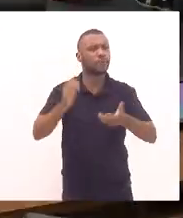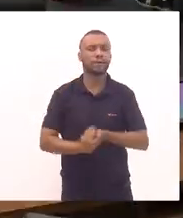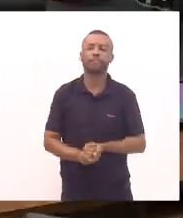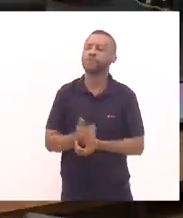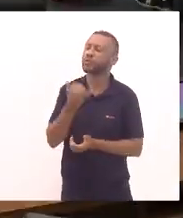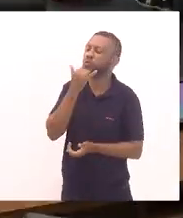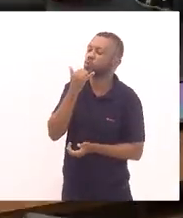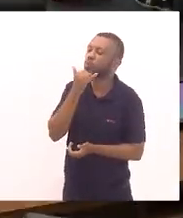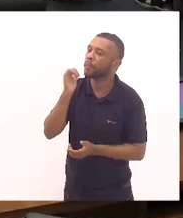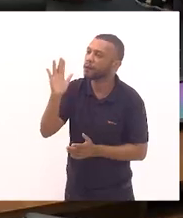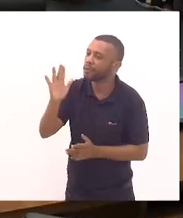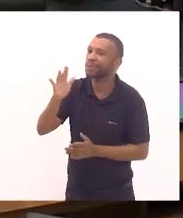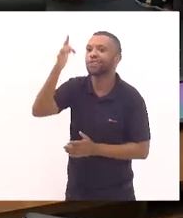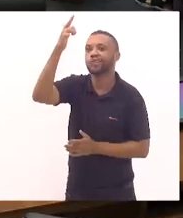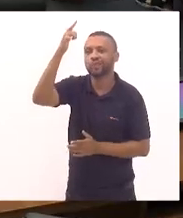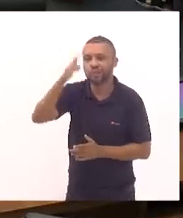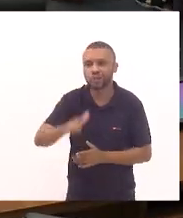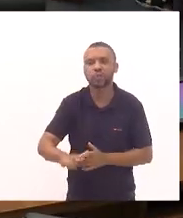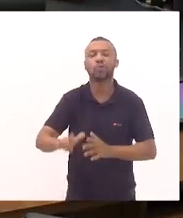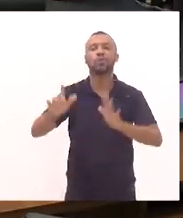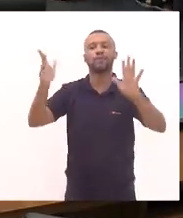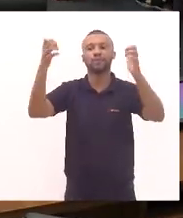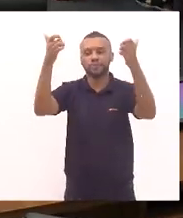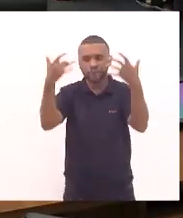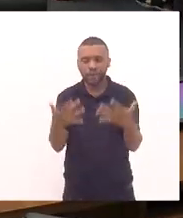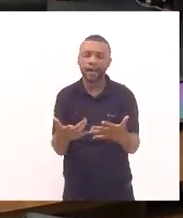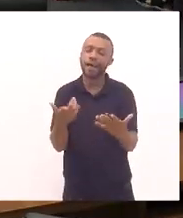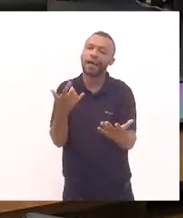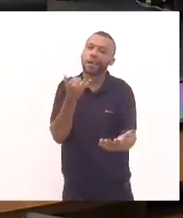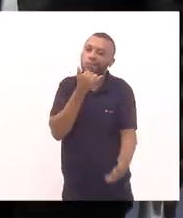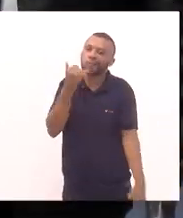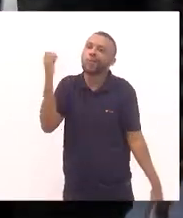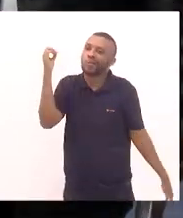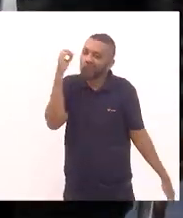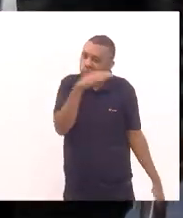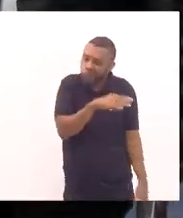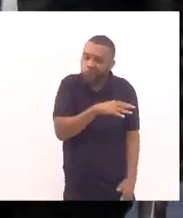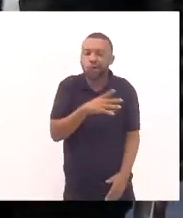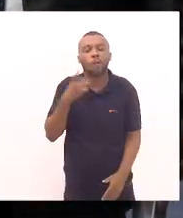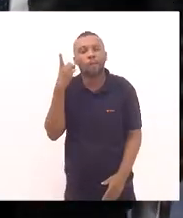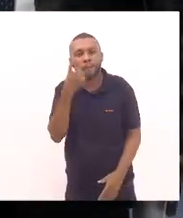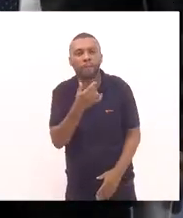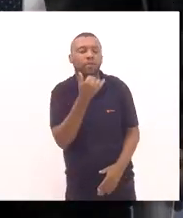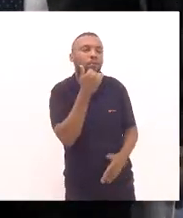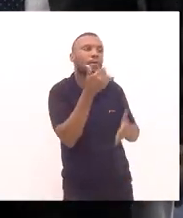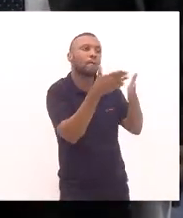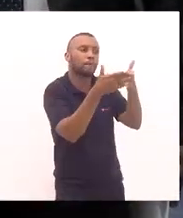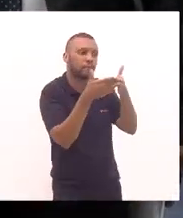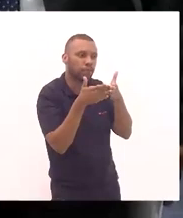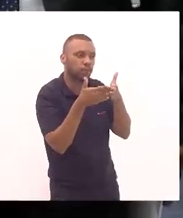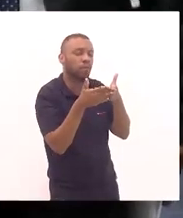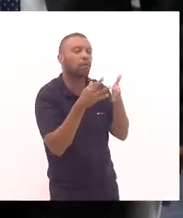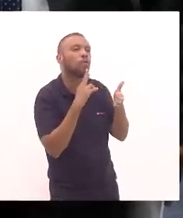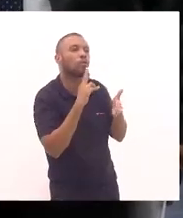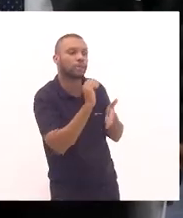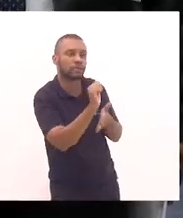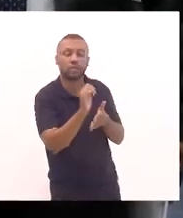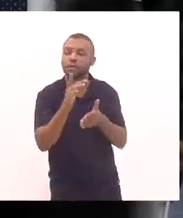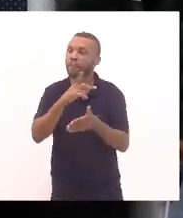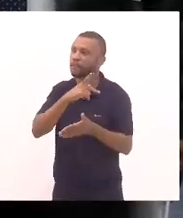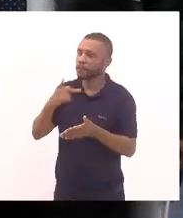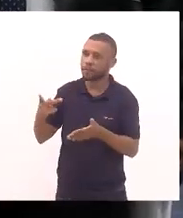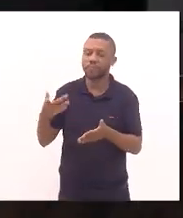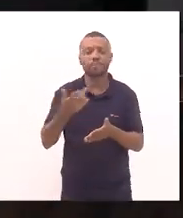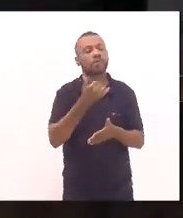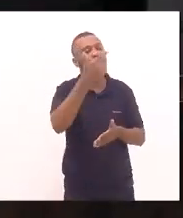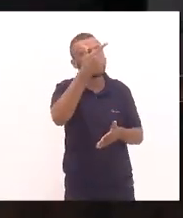presidente... Eu ouvi novamente, é um desrespeito com os parlamentares, já que Vossa Excelência... Um instante, por favor, deputado presidente, Rodrigo. Vossa Excelência...